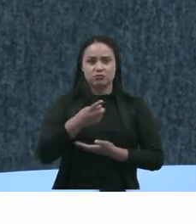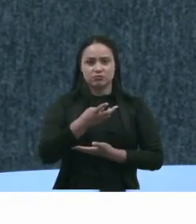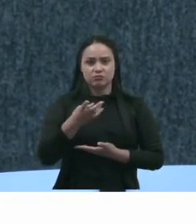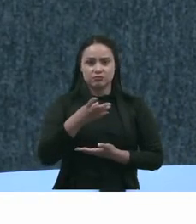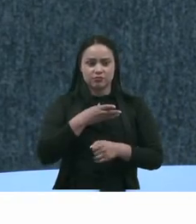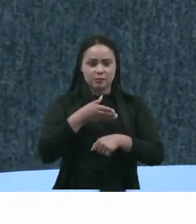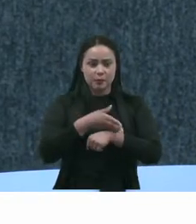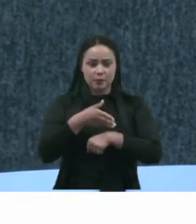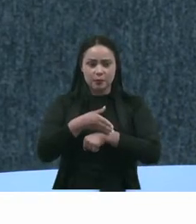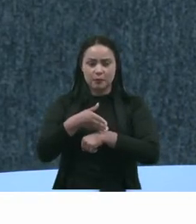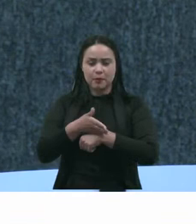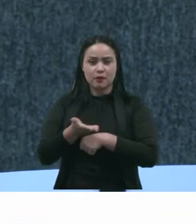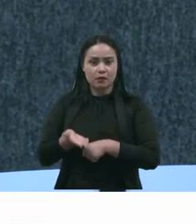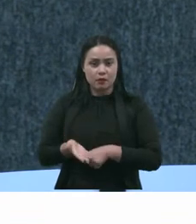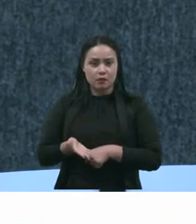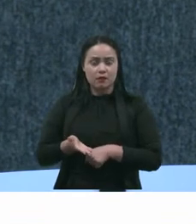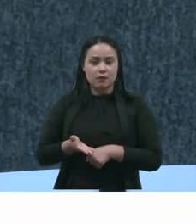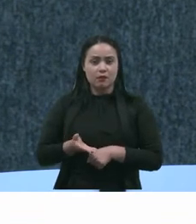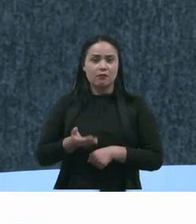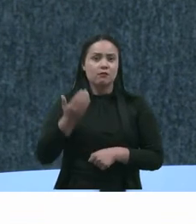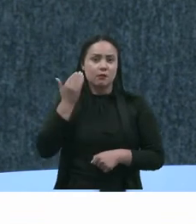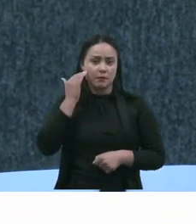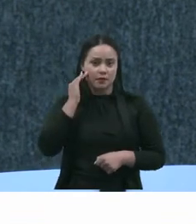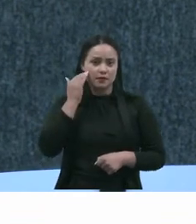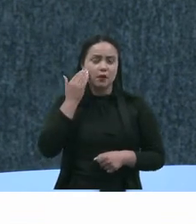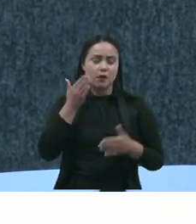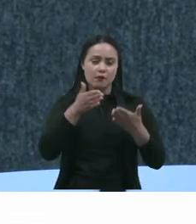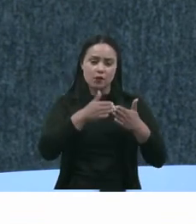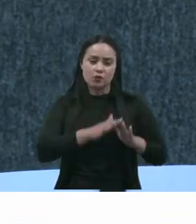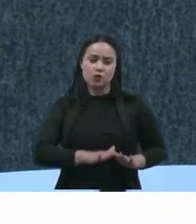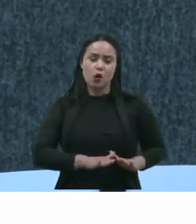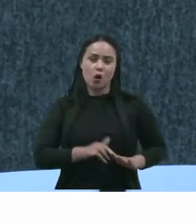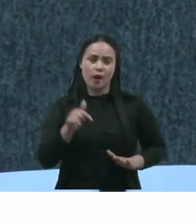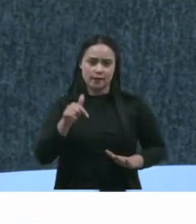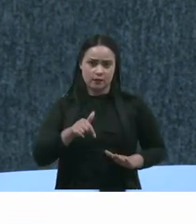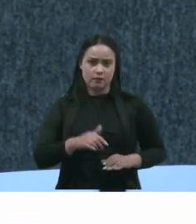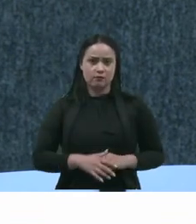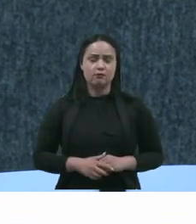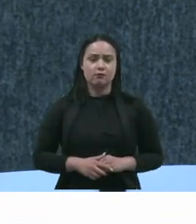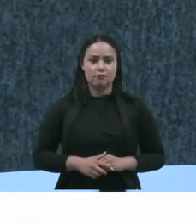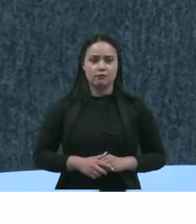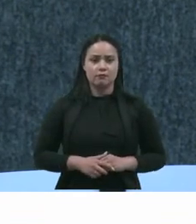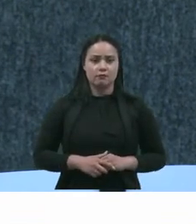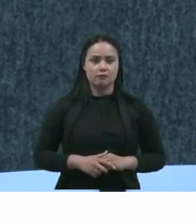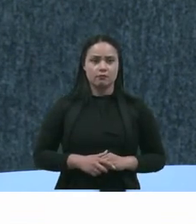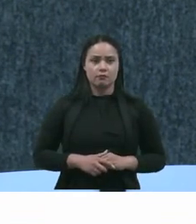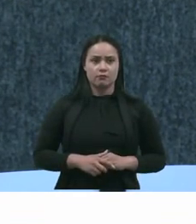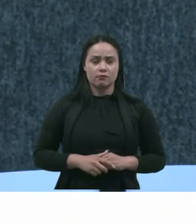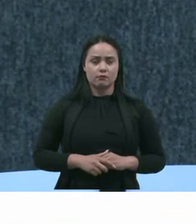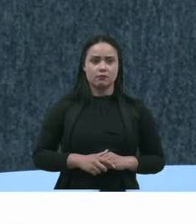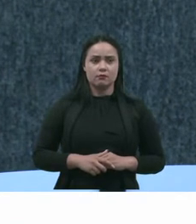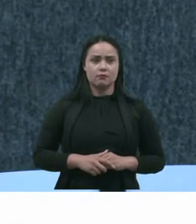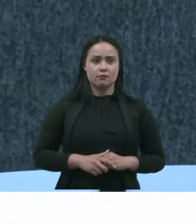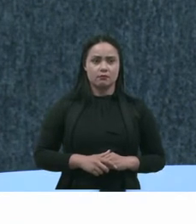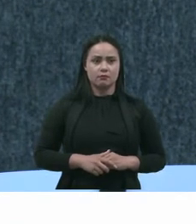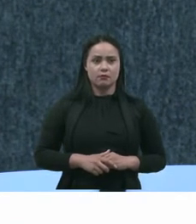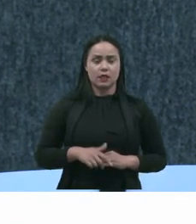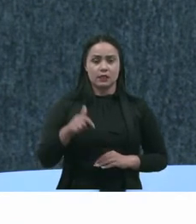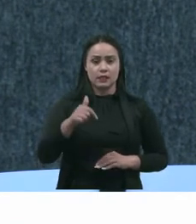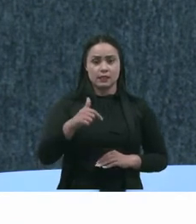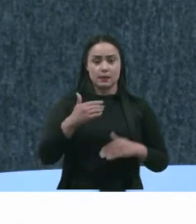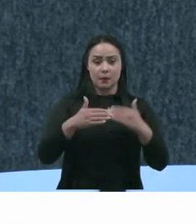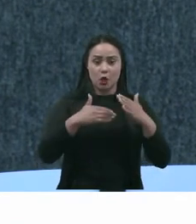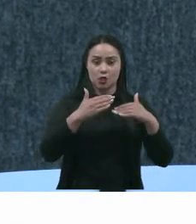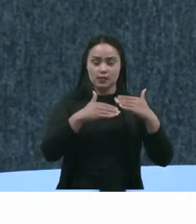de integrantes, e essa foi a compreensão que se firmou aqui nesse processo que